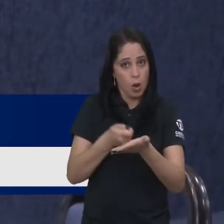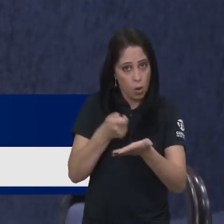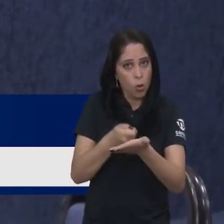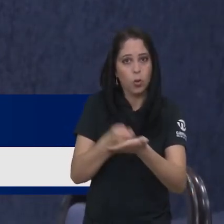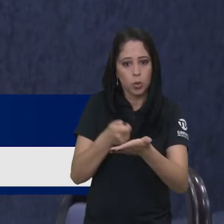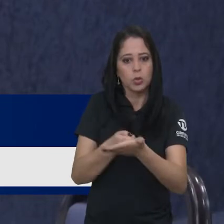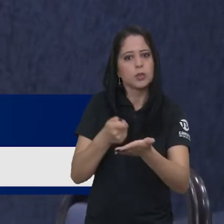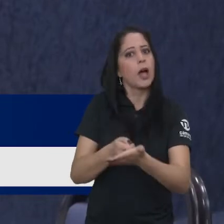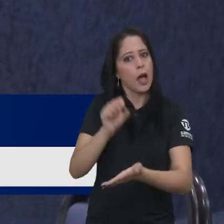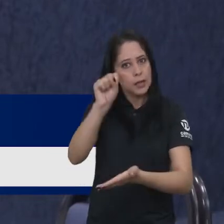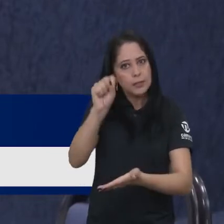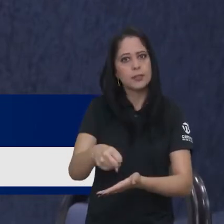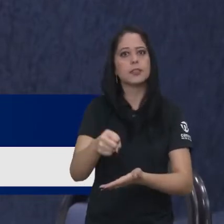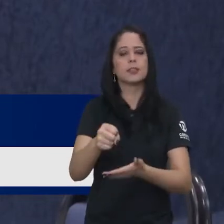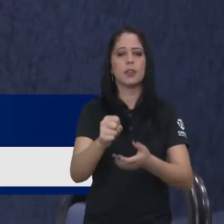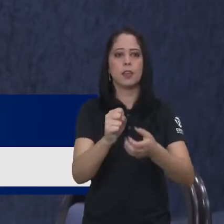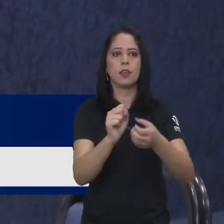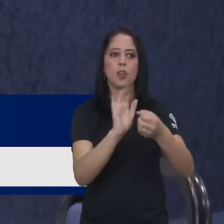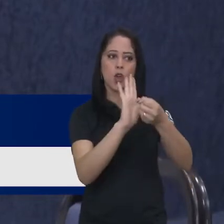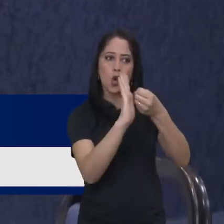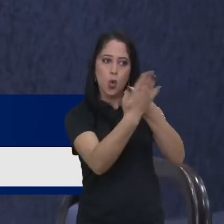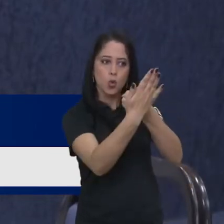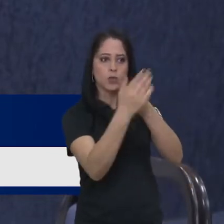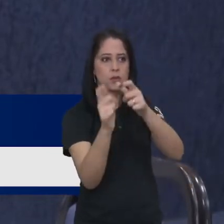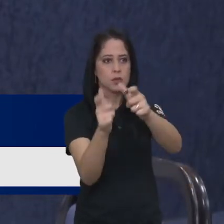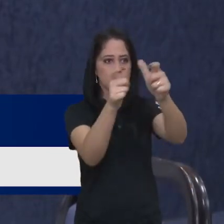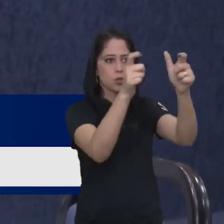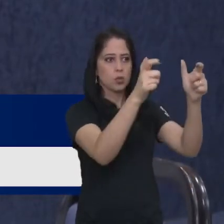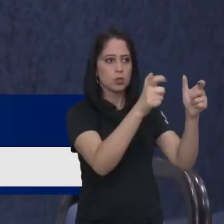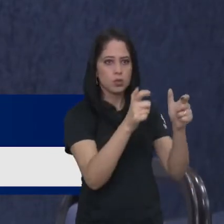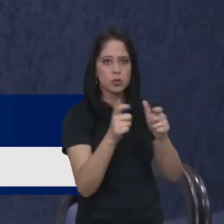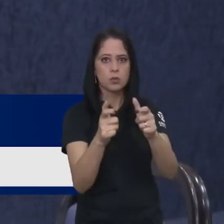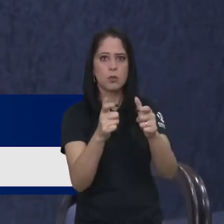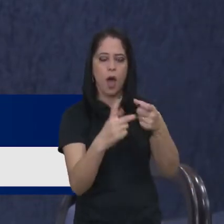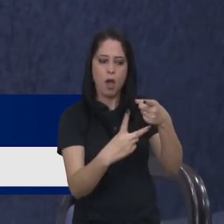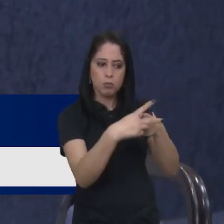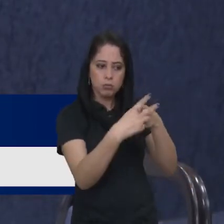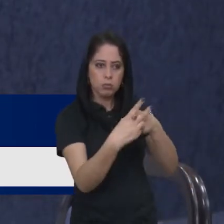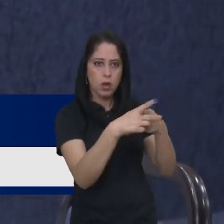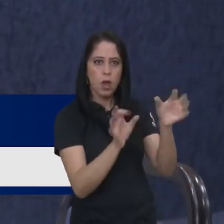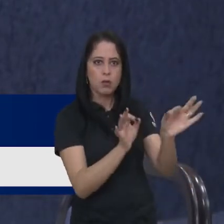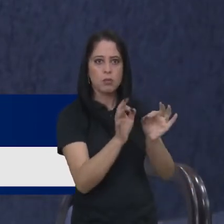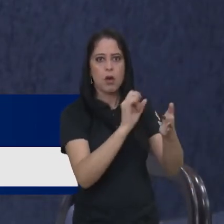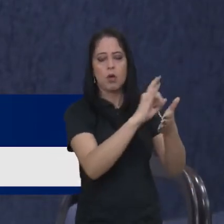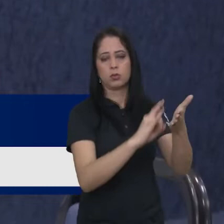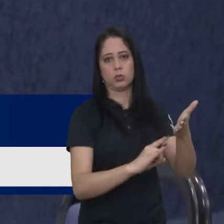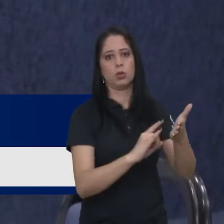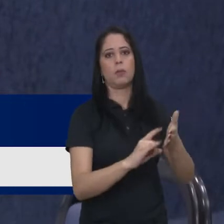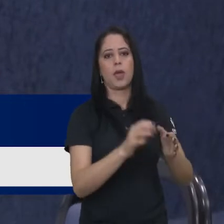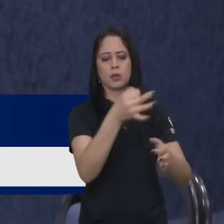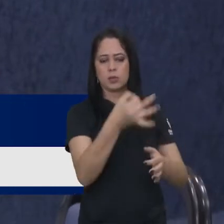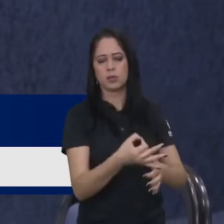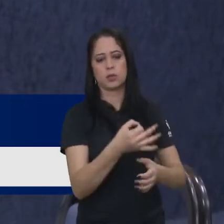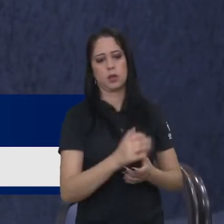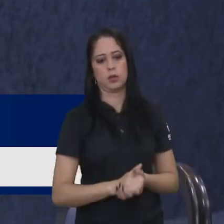a gente sim brigar para a questão da regularização e o orçamento que venha para a regularização fundiária. eu não vejo outra